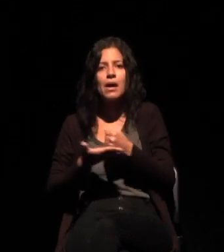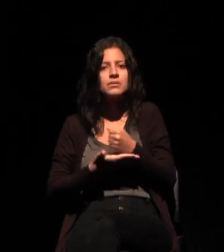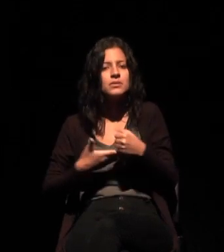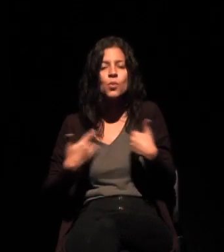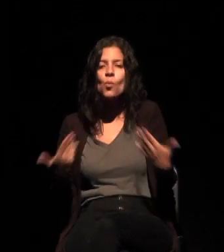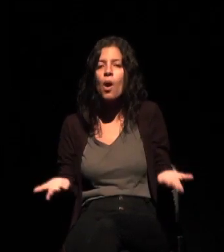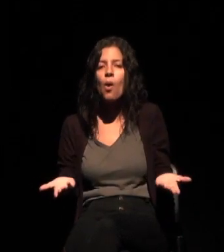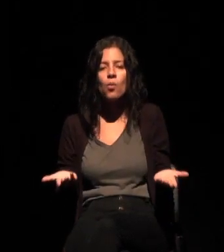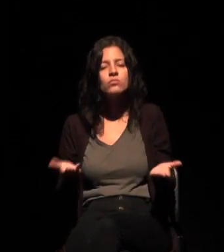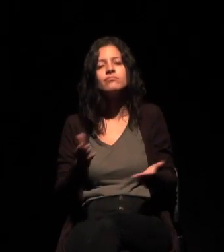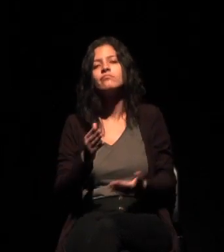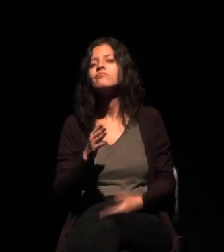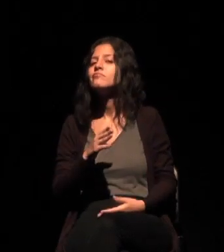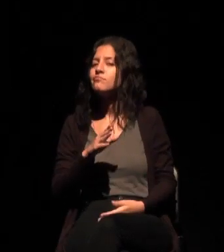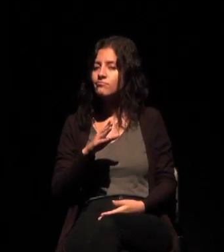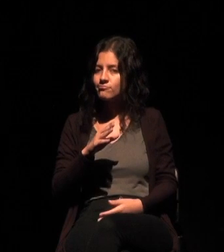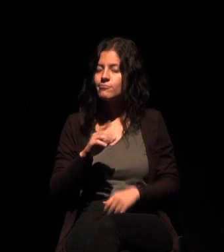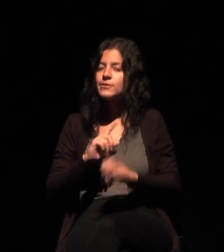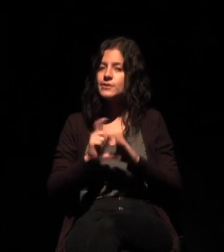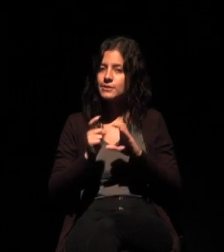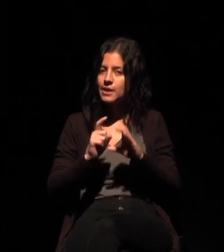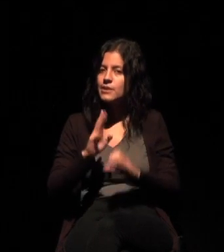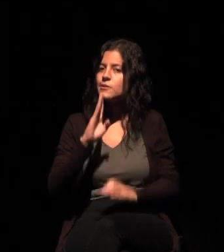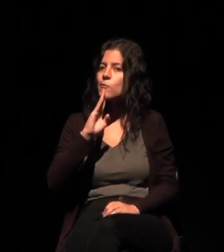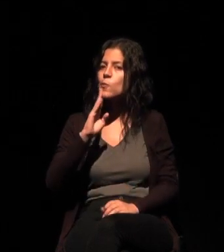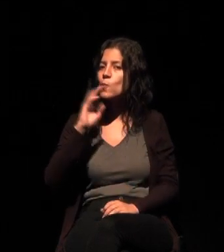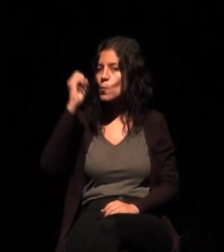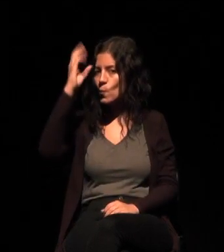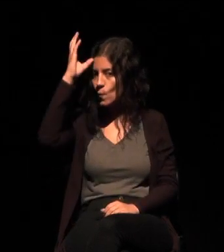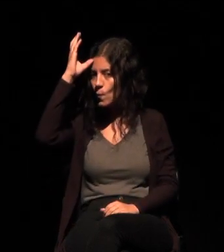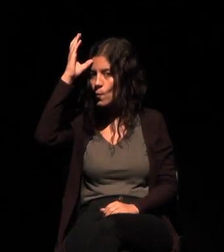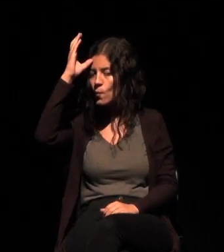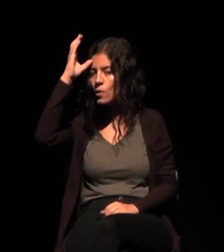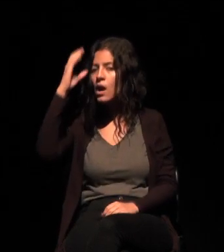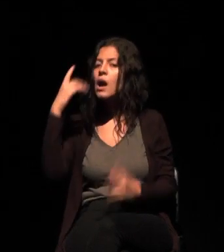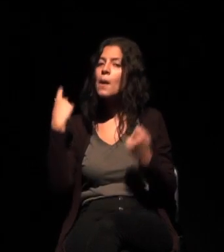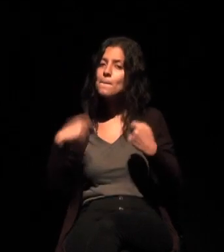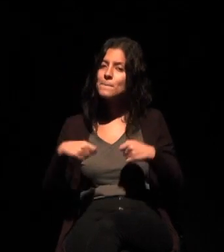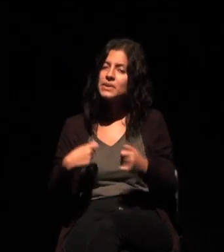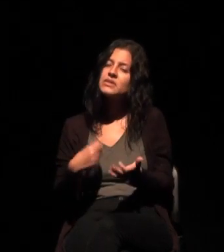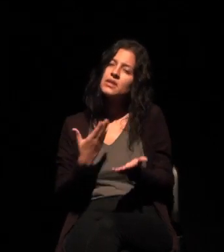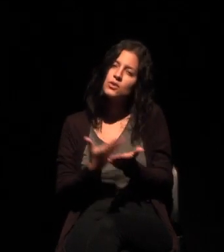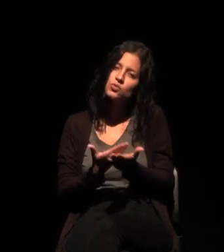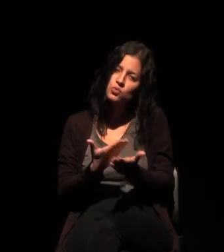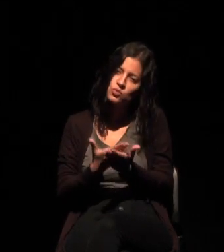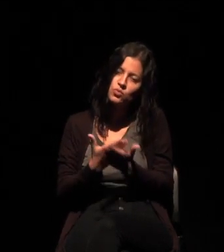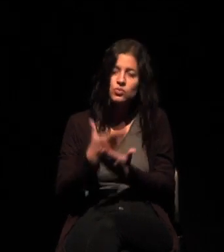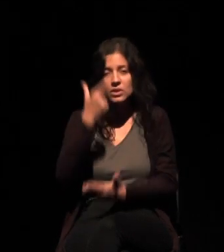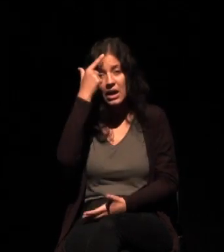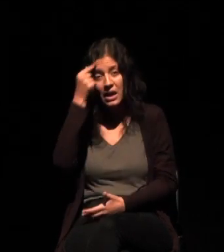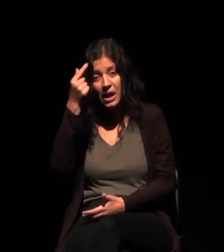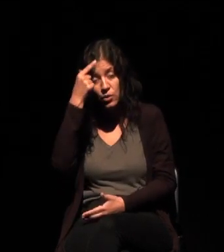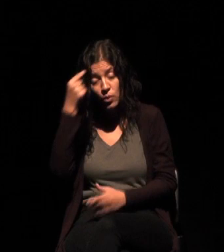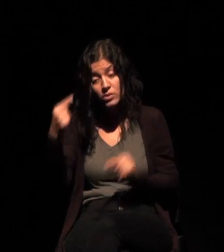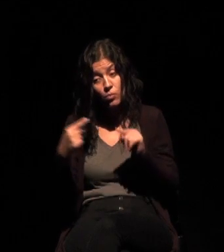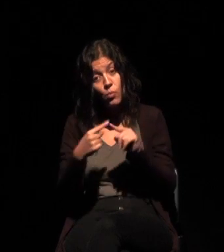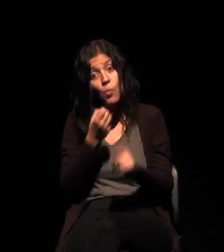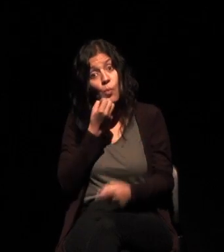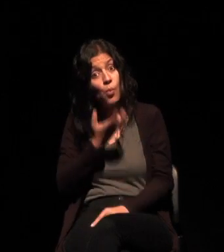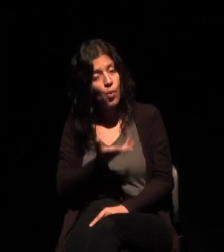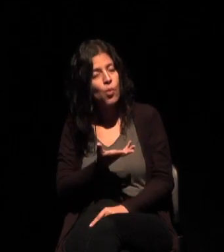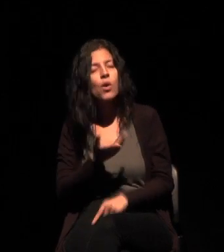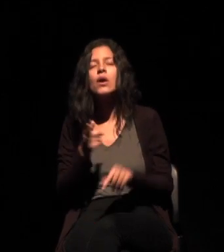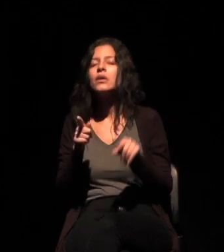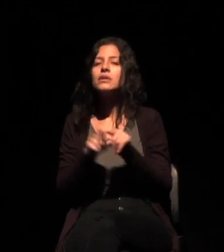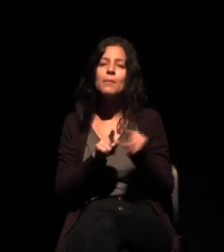ou seja as equipas têm que ter uma graduação é qualificada é o projeto tem que ter alguma relação ou